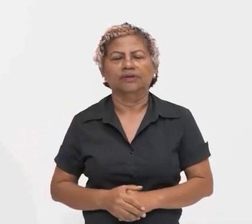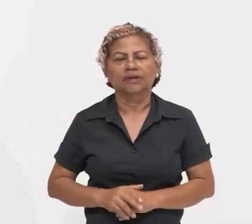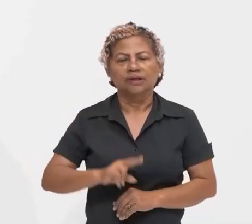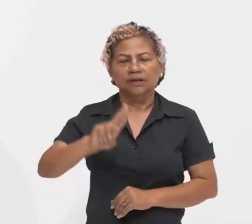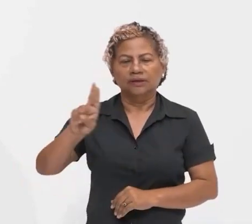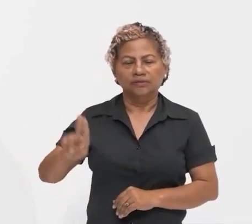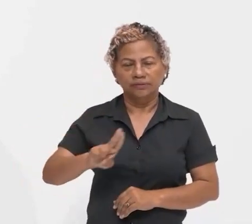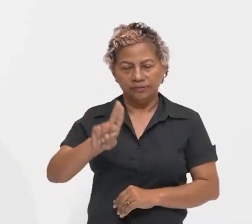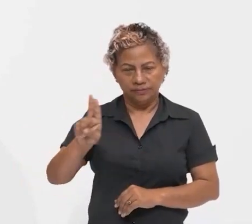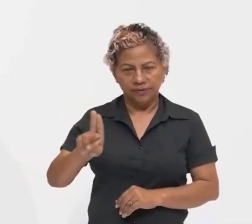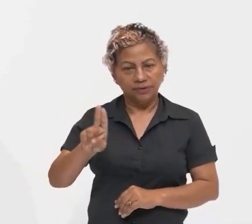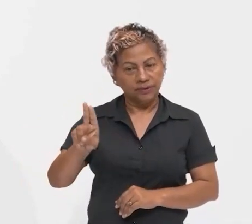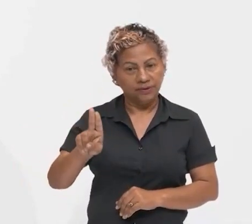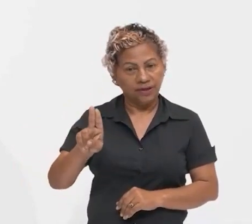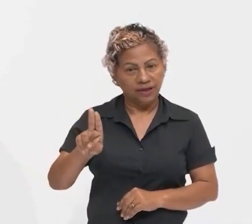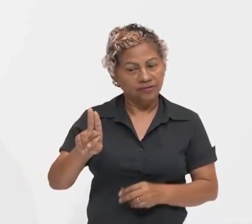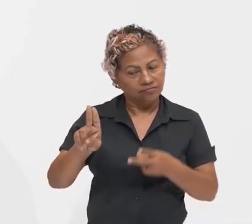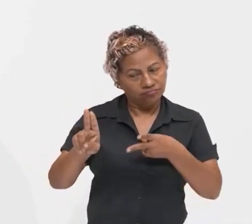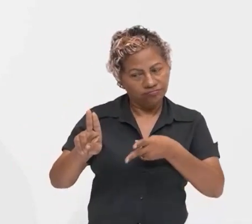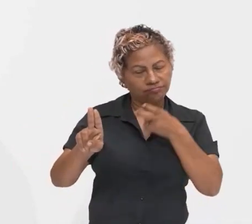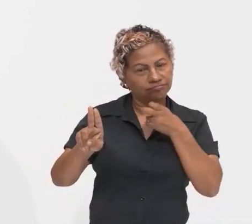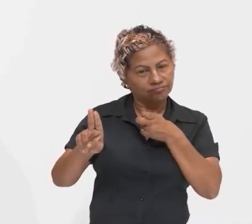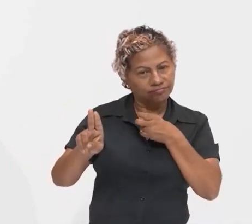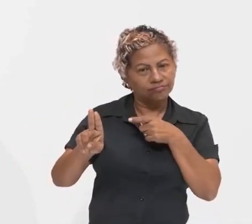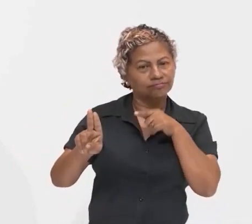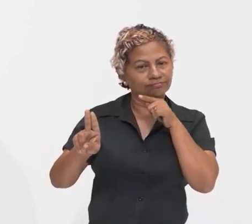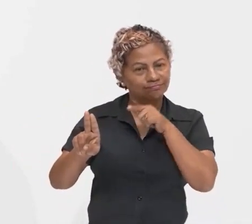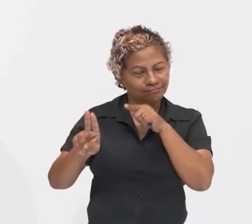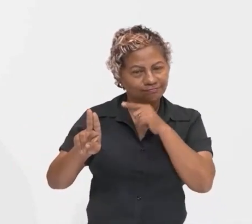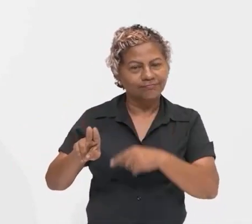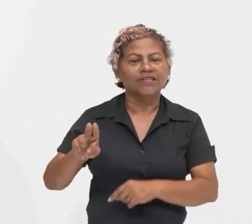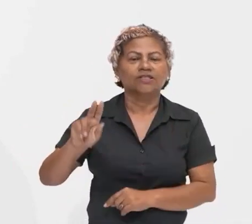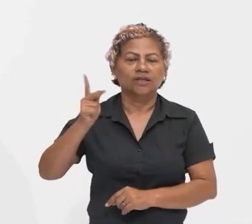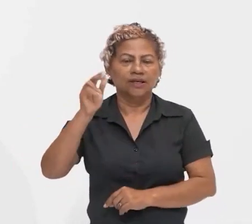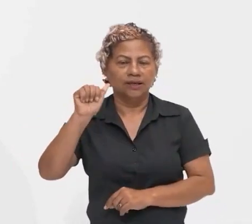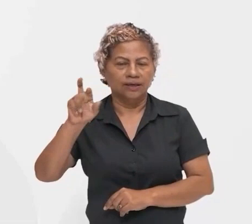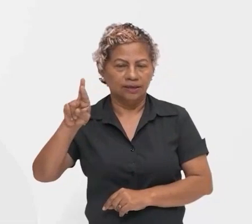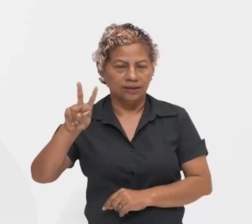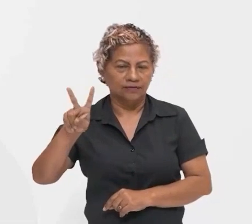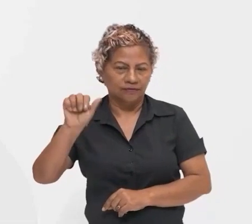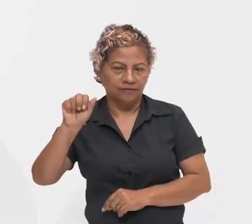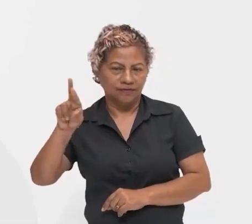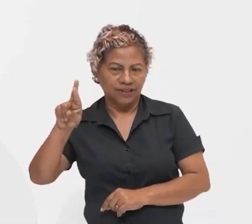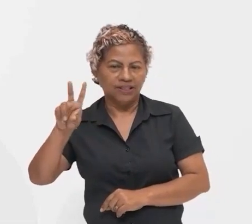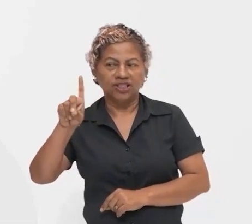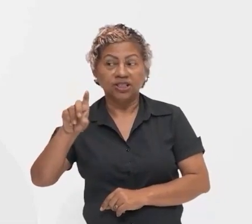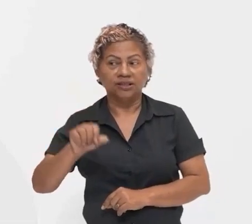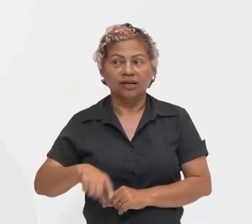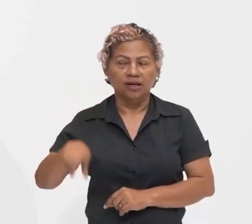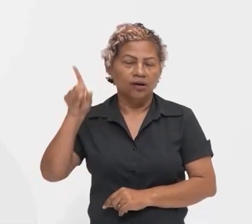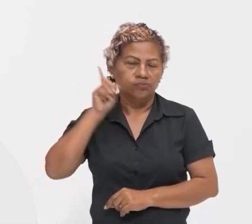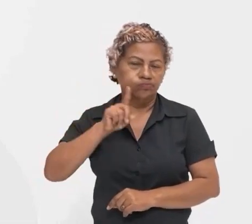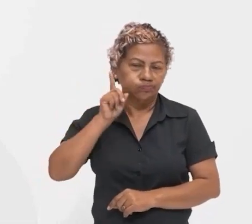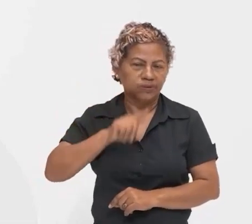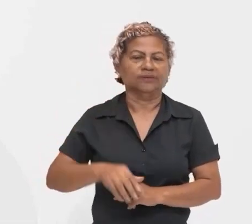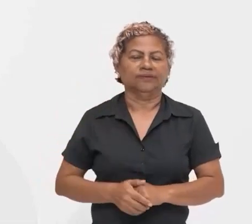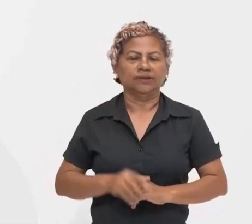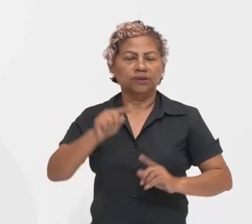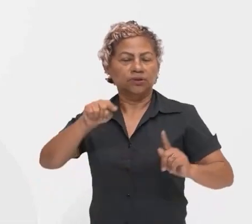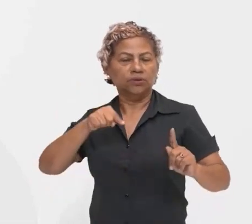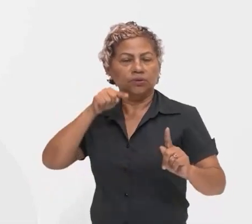1990. Ela é muito nova, né? Então, em 1990, na Universidade de Harvard, nos Estados Unidos.